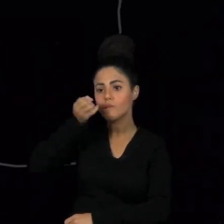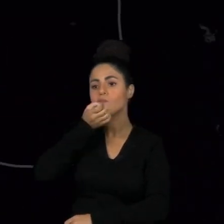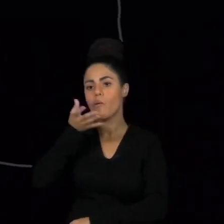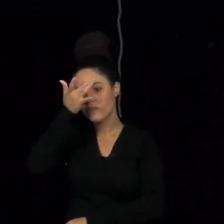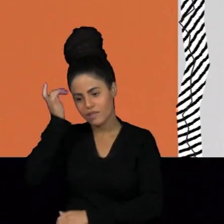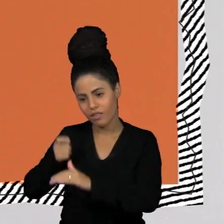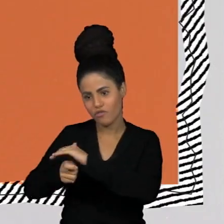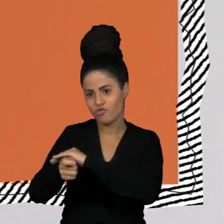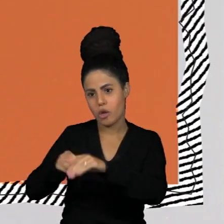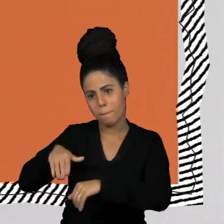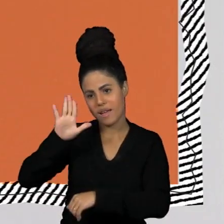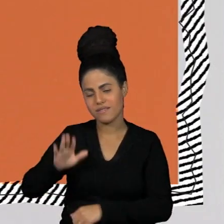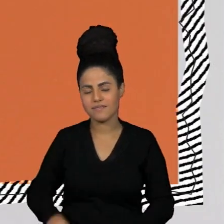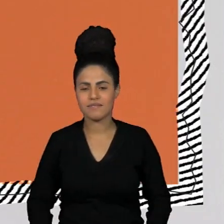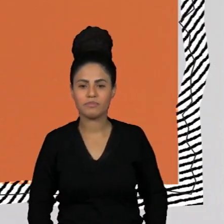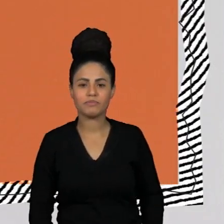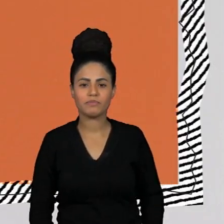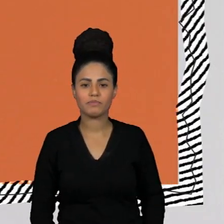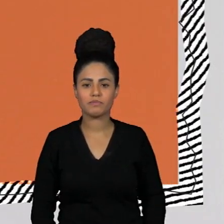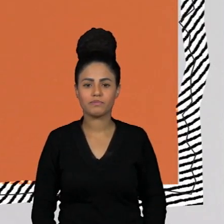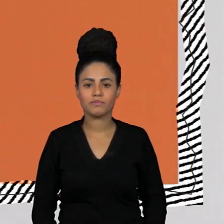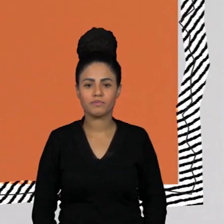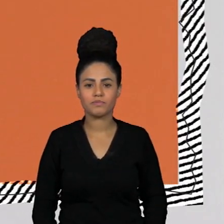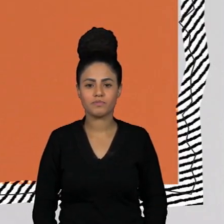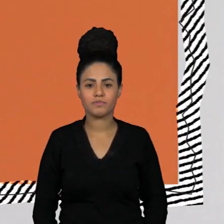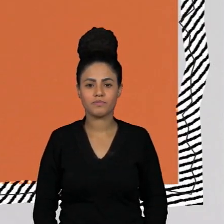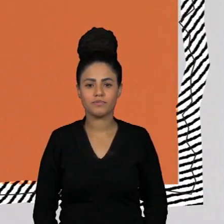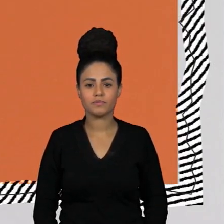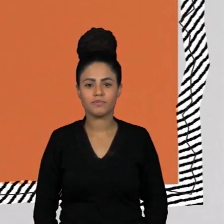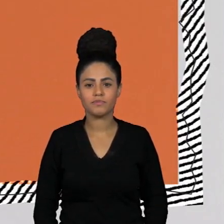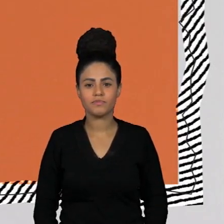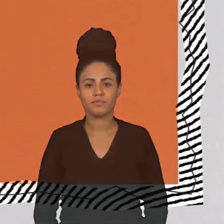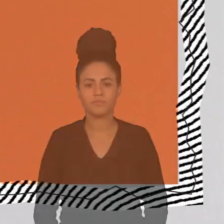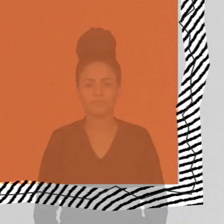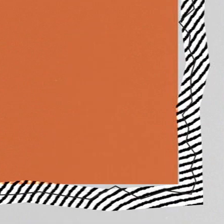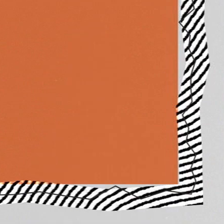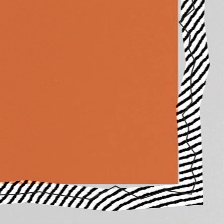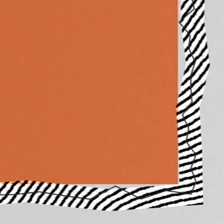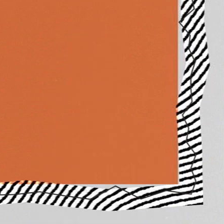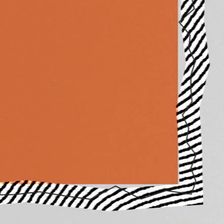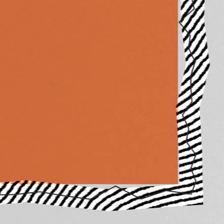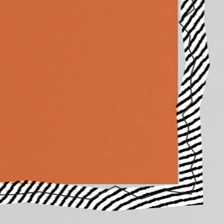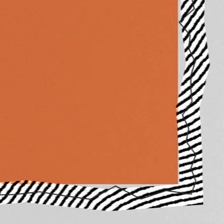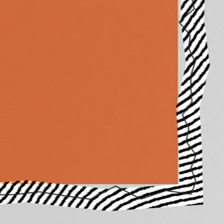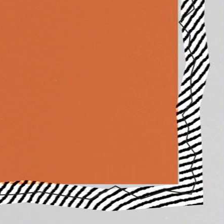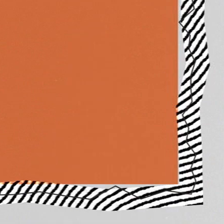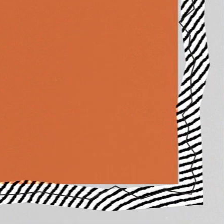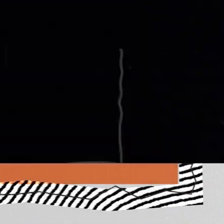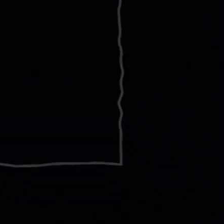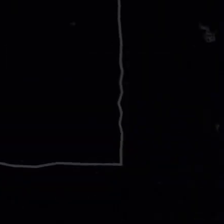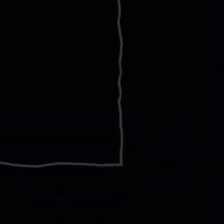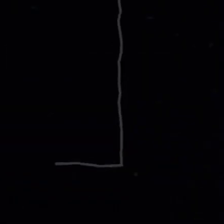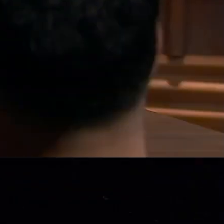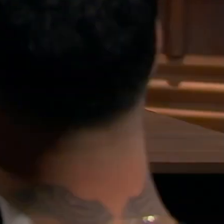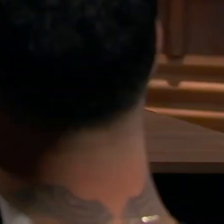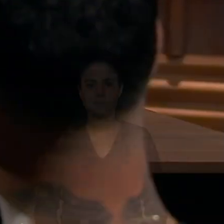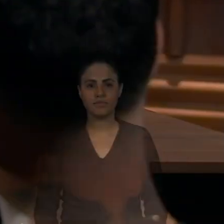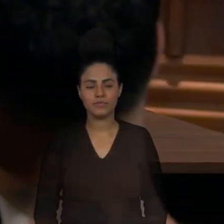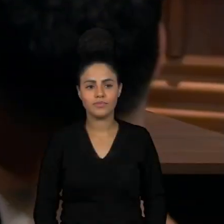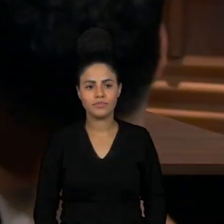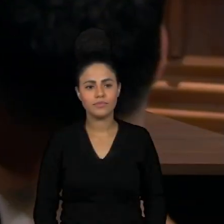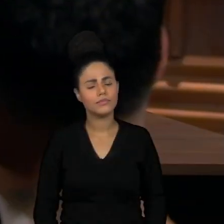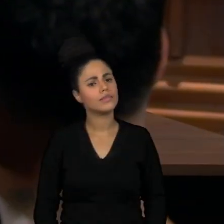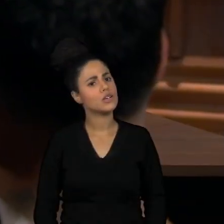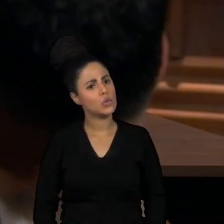investidor, Salve, salve família, Favelado Investidor aqui na Voz. Bom, retornando aqui o nosso quadro Finanças na Laje. Gerente